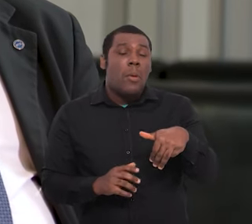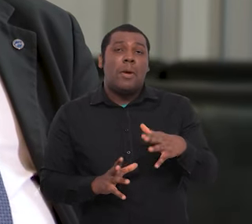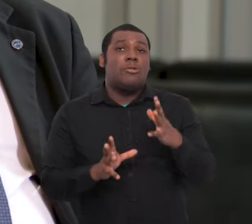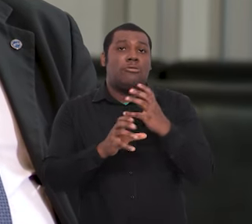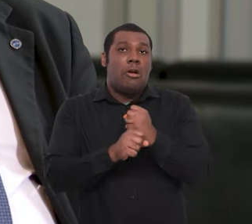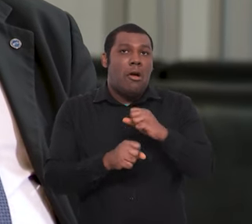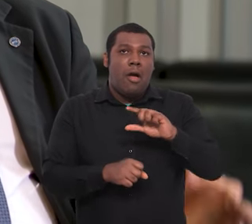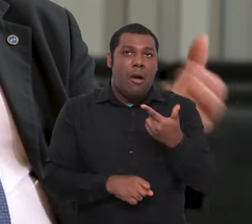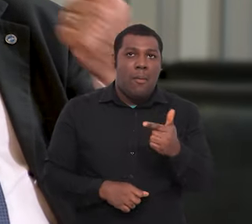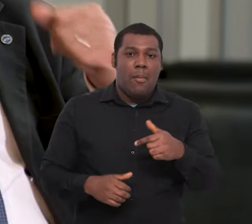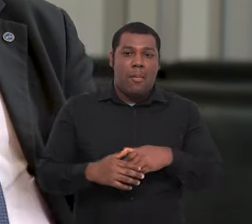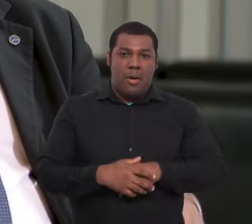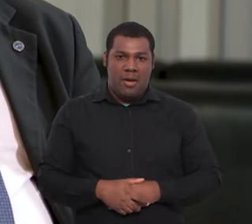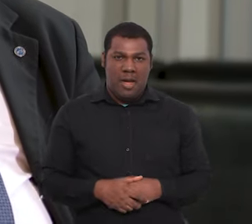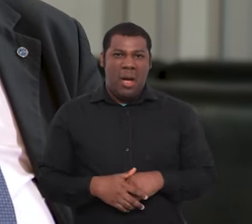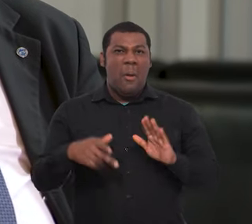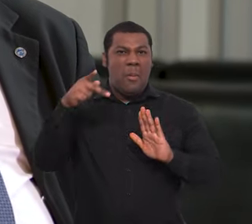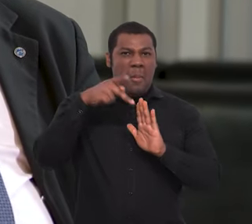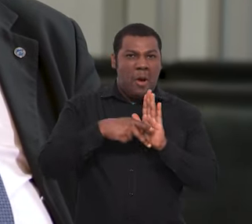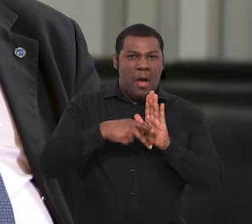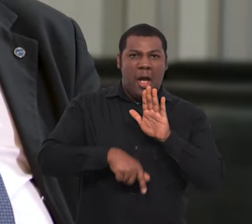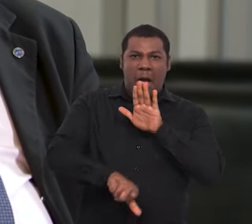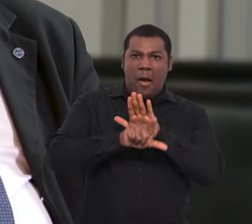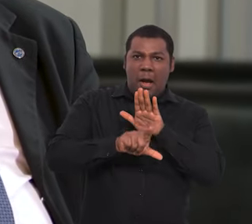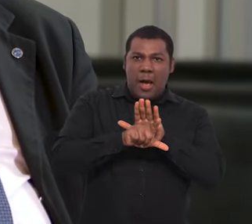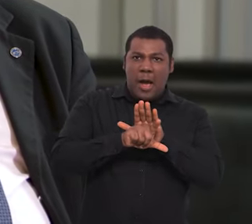Ministro autoriza nos punir